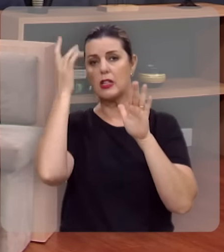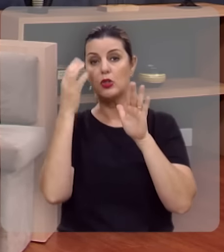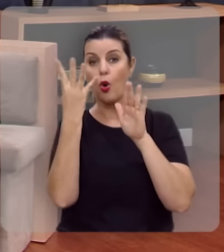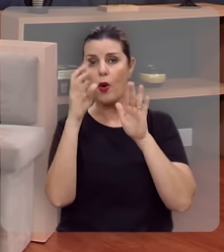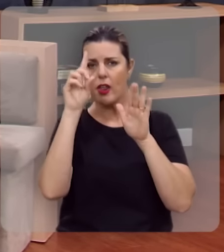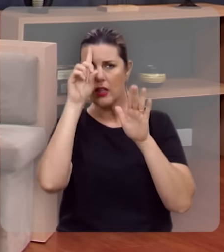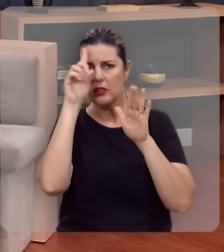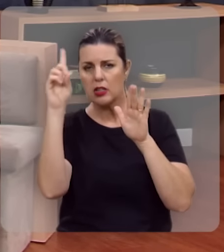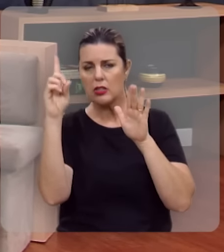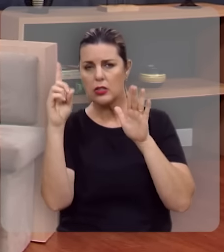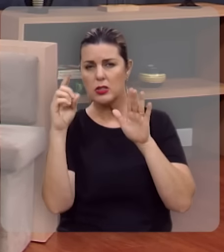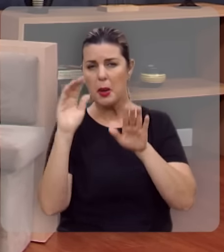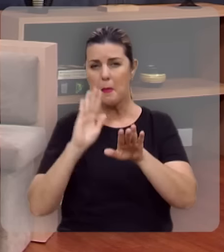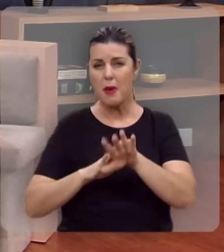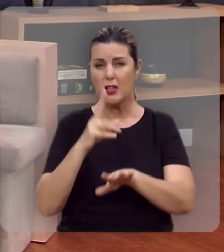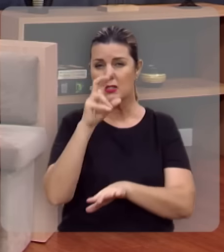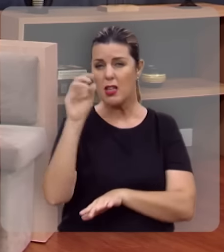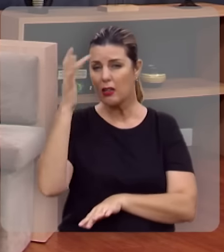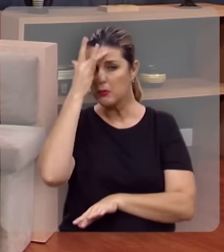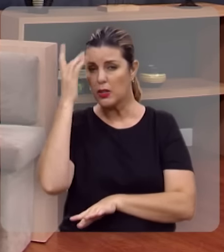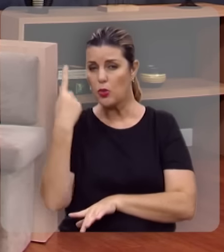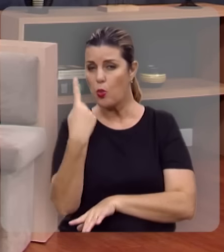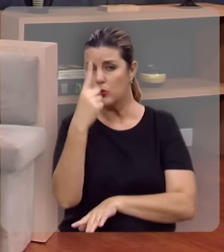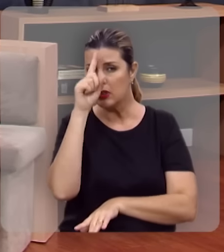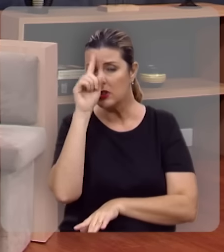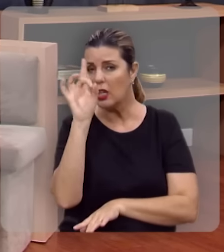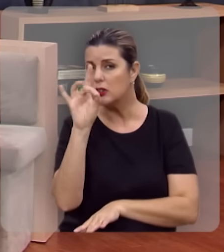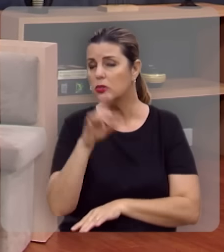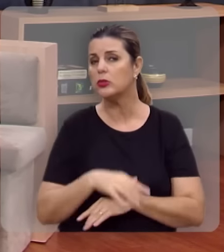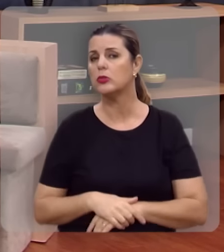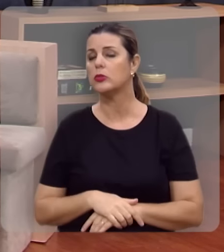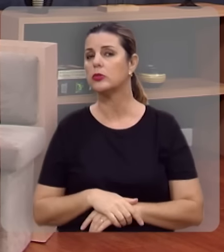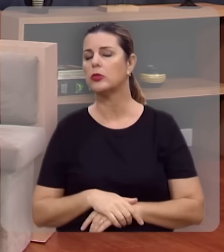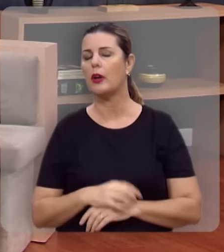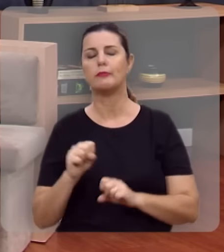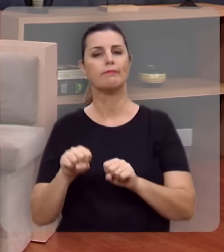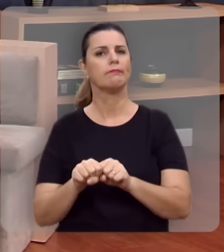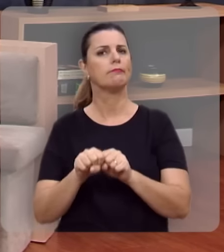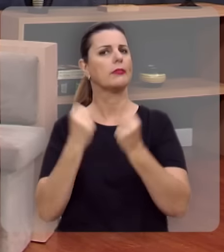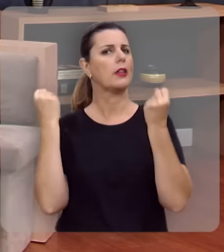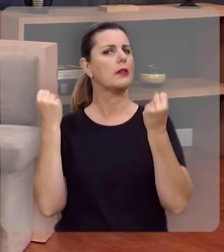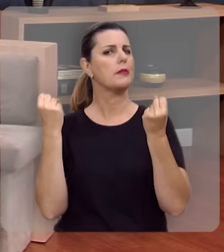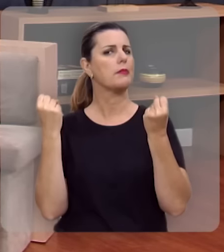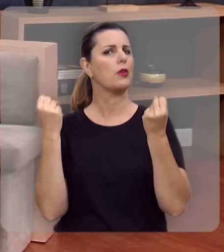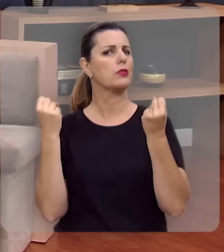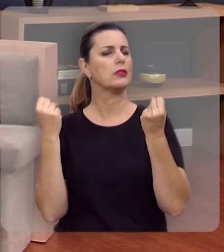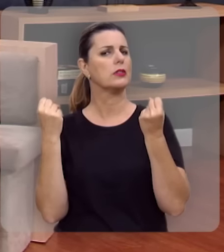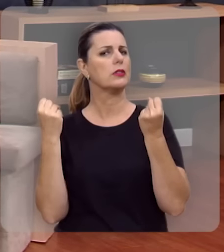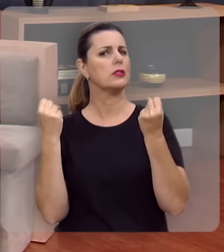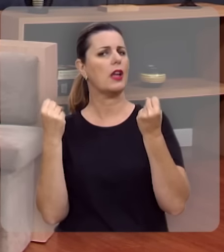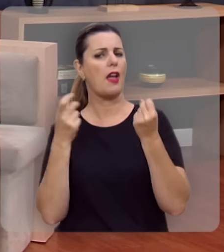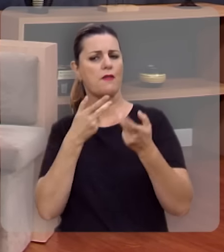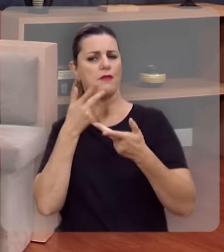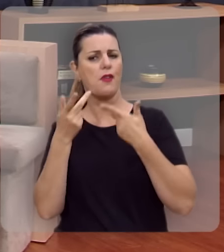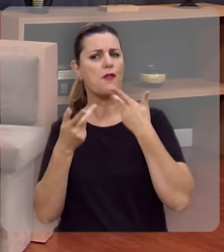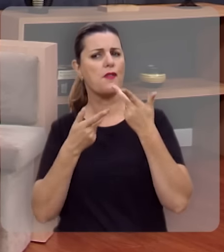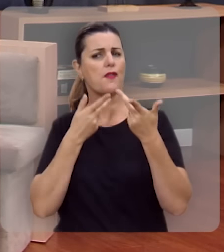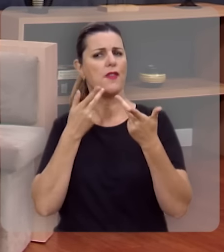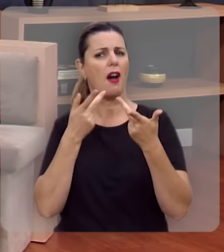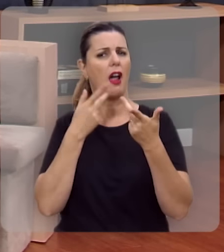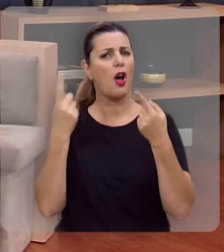dias. Num dia, para mais de 500 irmãos, uma única vez. É impossível negar